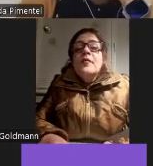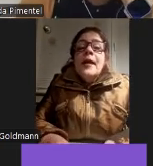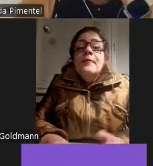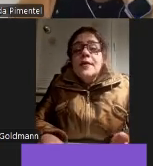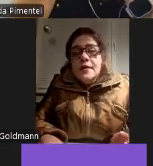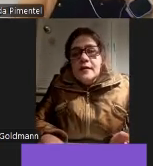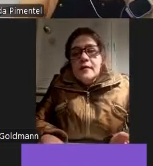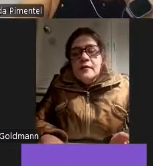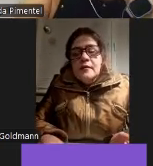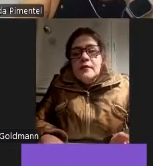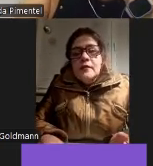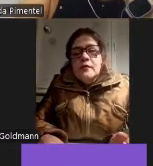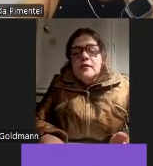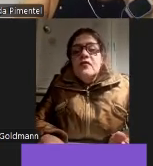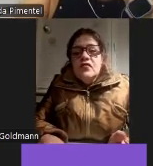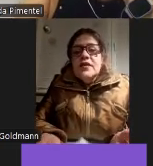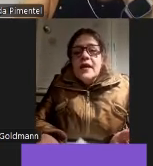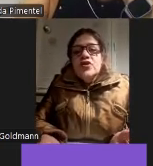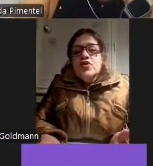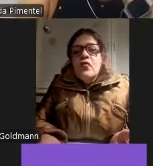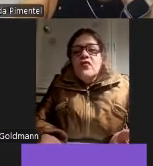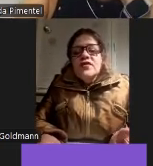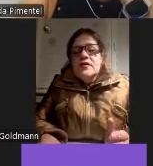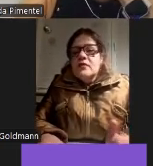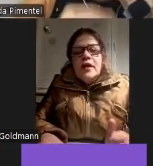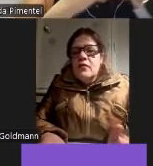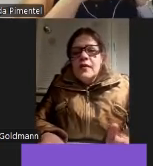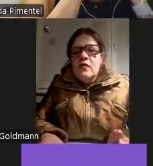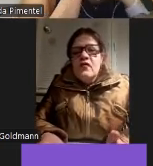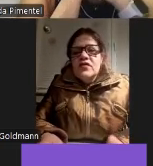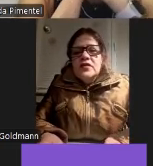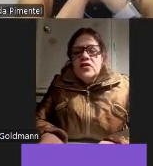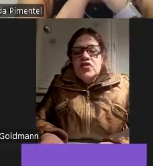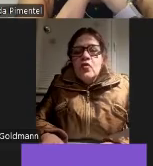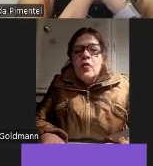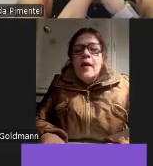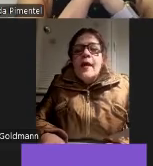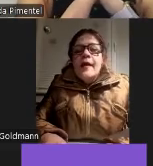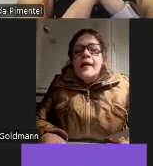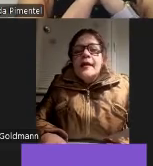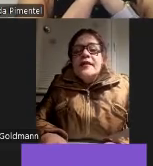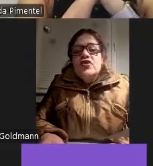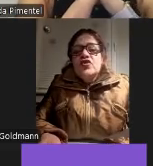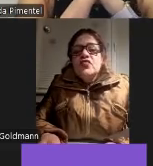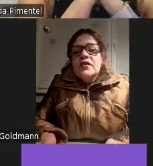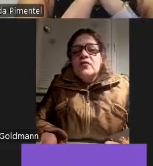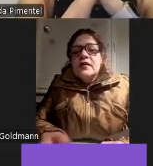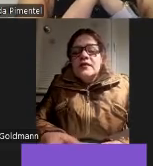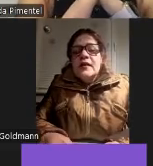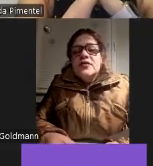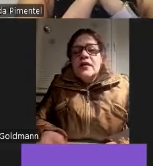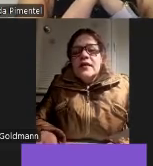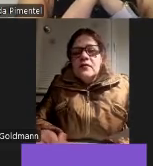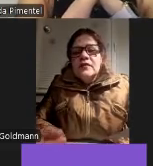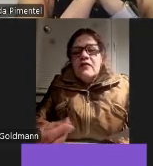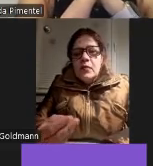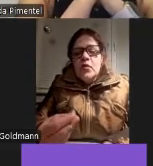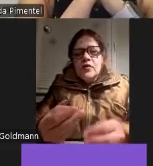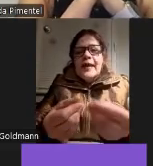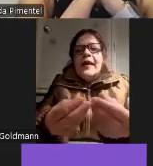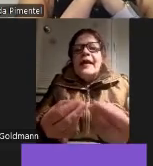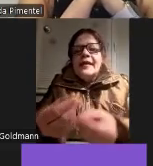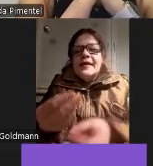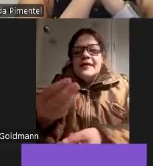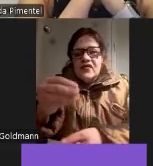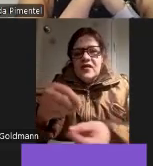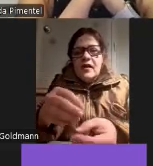vou dormir amanhã. Não, você gastou, você não recuperou, você deixou lixo no seu tanque de gasolina, não estava puro,